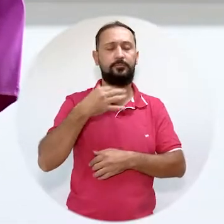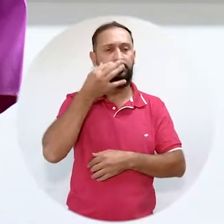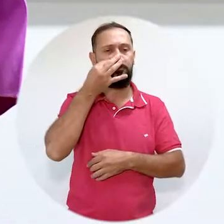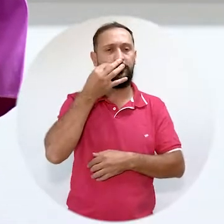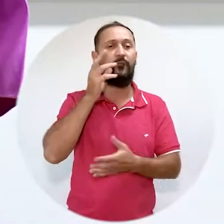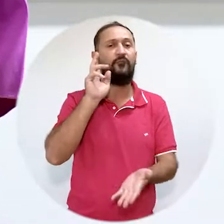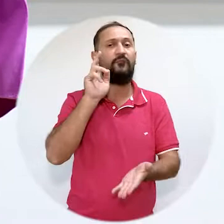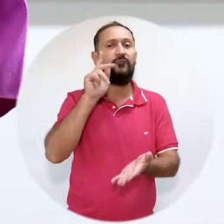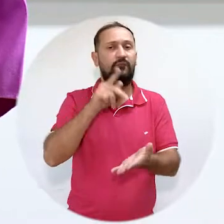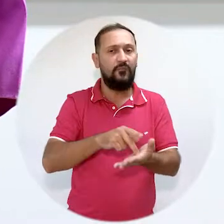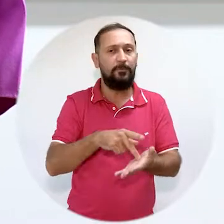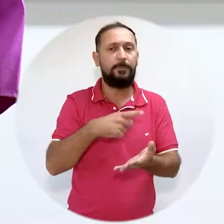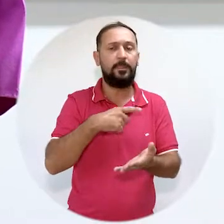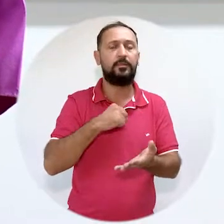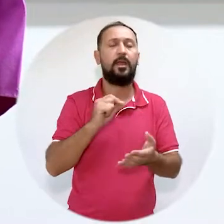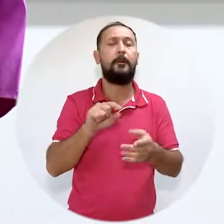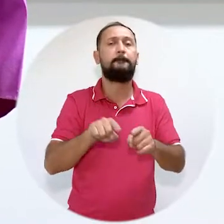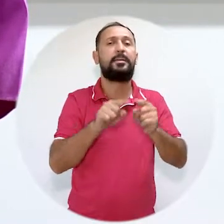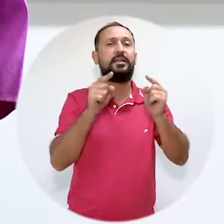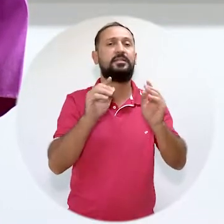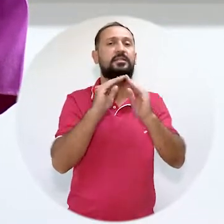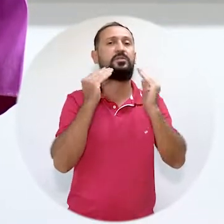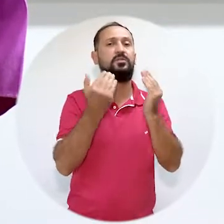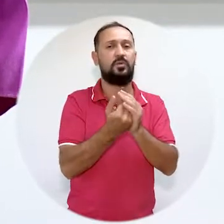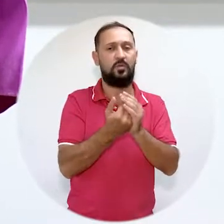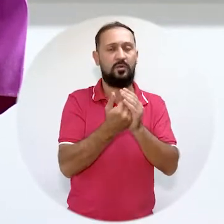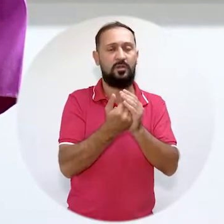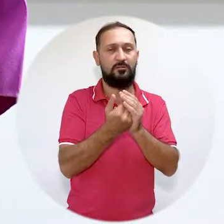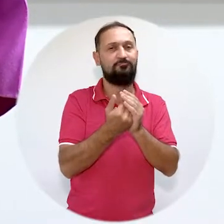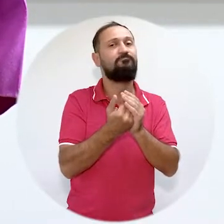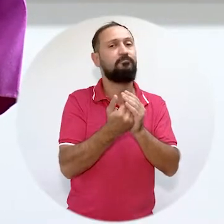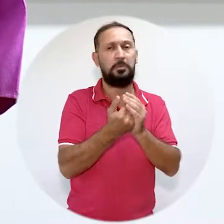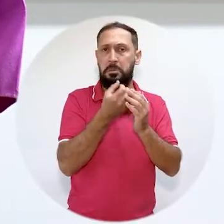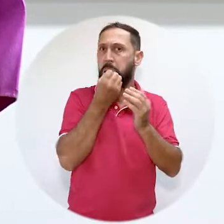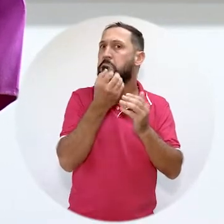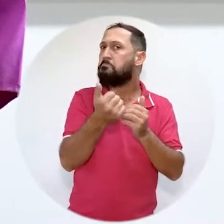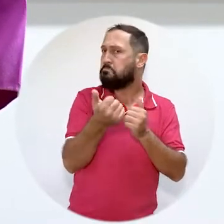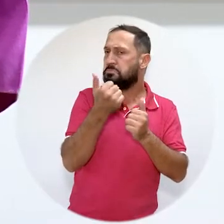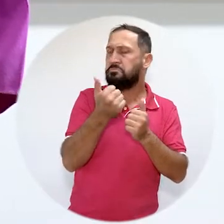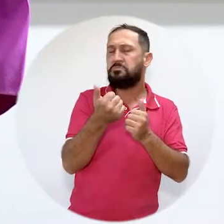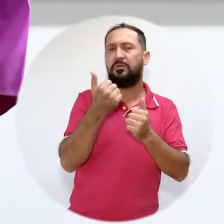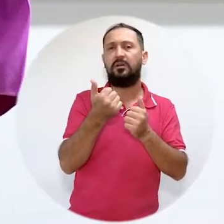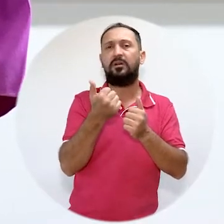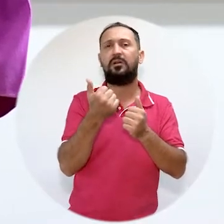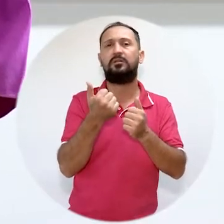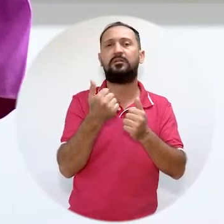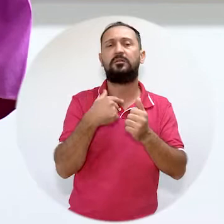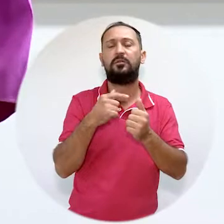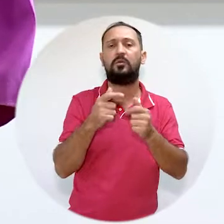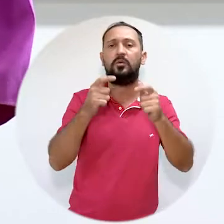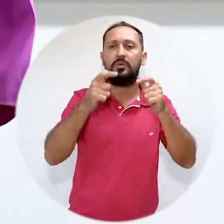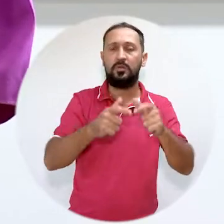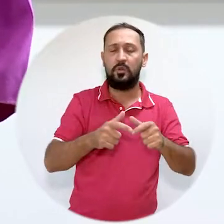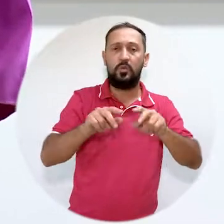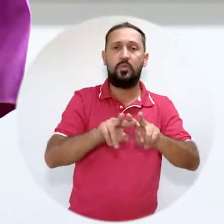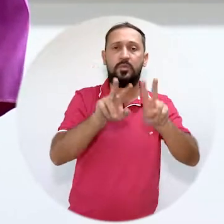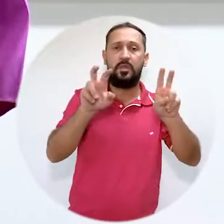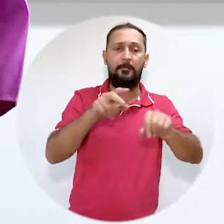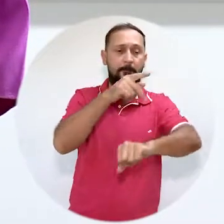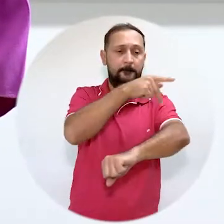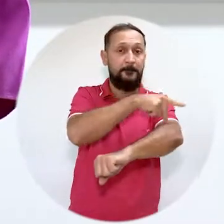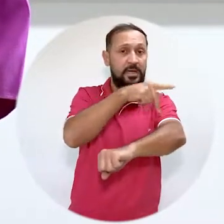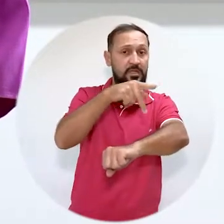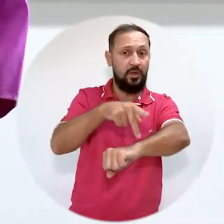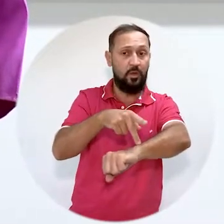E isso aí realmente tem... Mas a escola tem trabalhado muito bem o setor